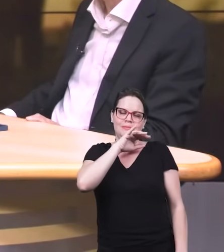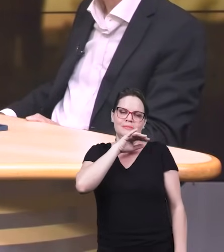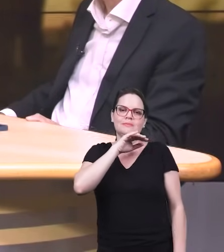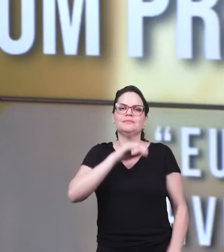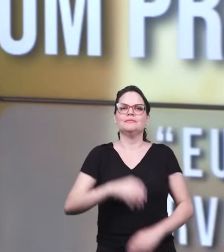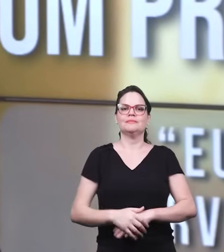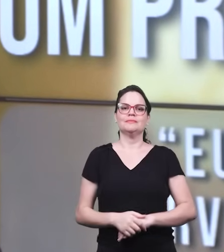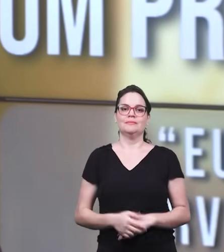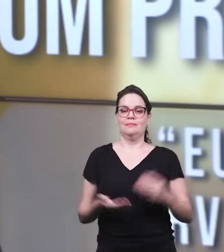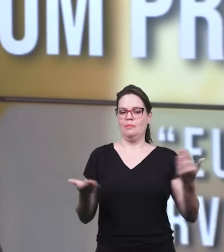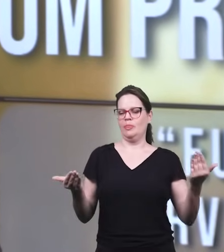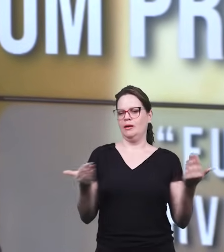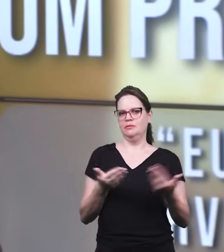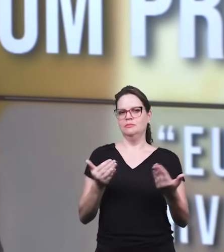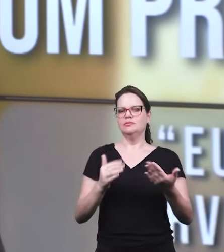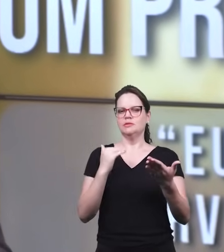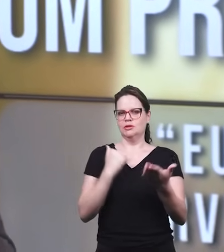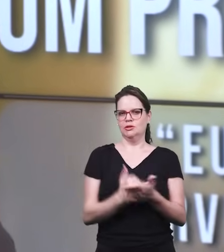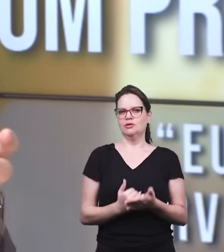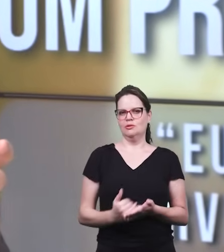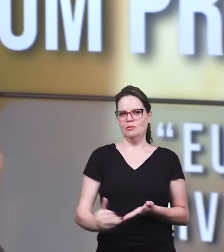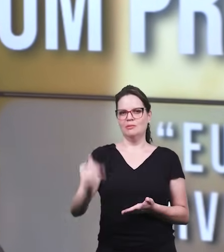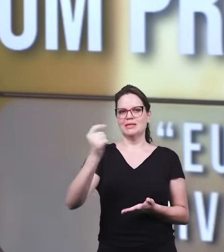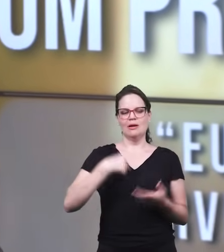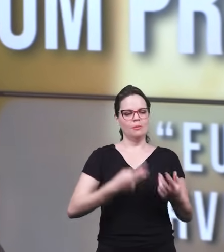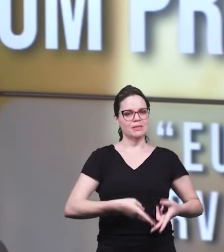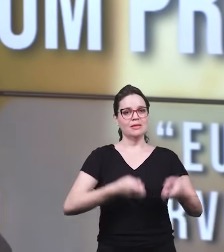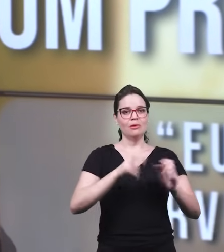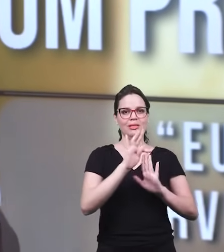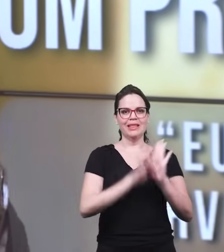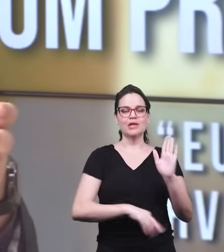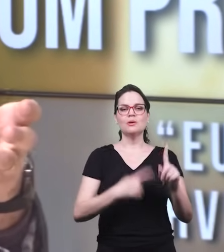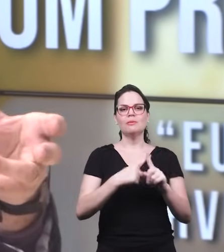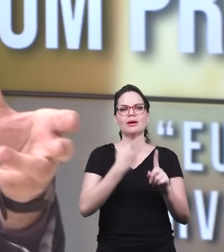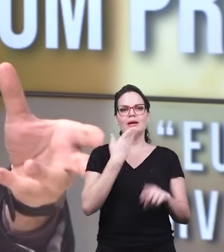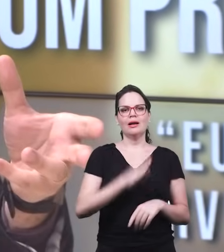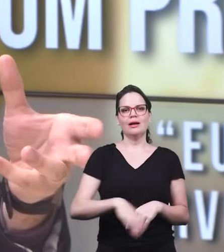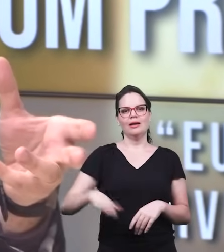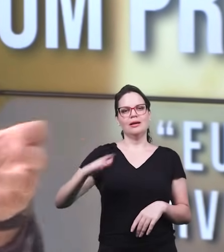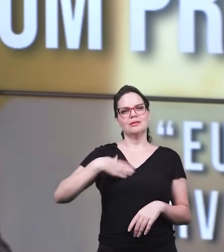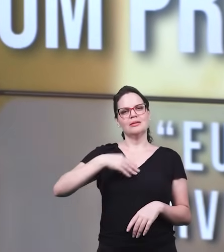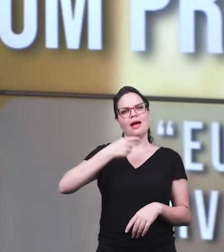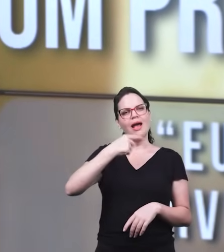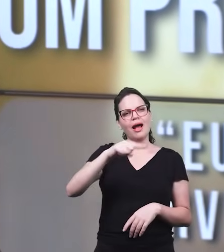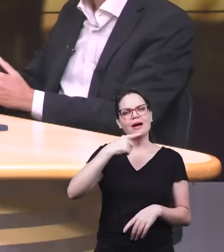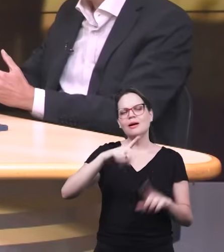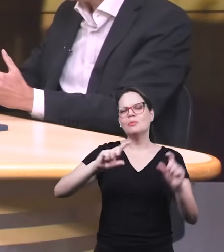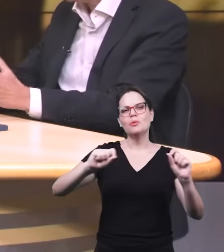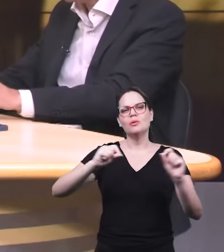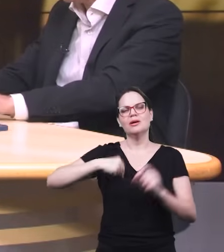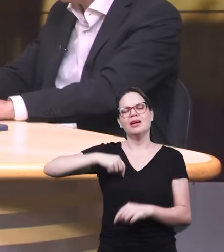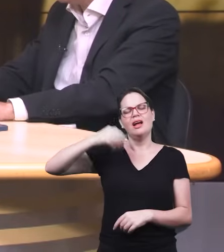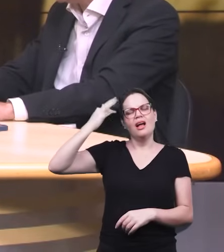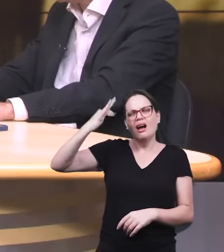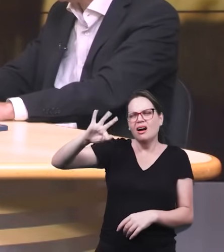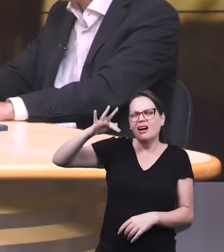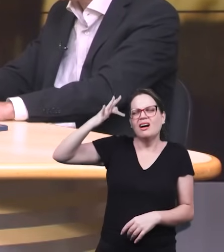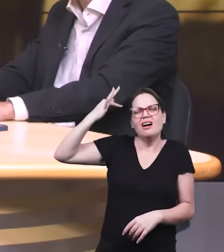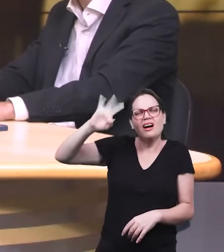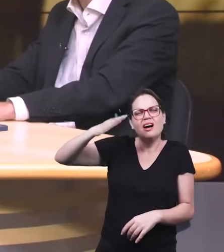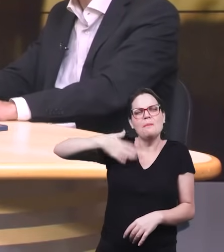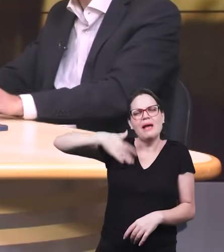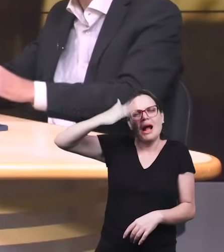aqui, essa reclamação da criança. Ai, a minha cabeça. E, Herbert,